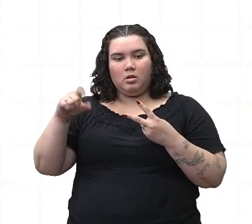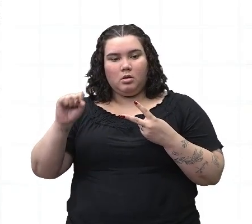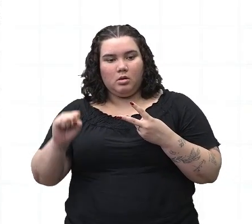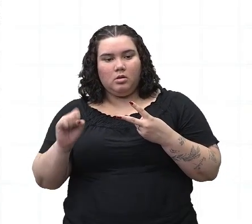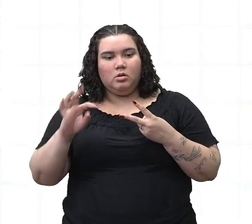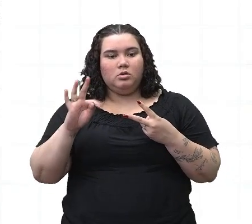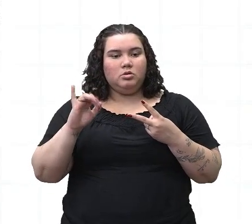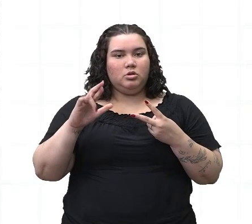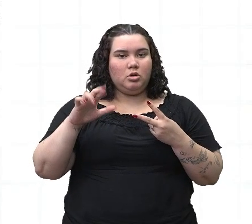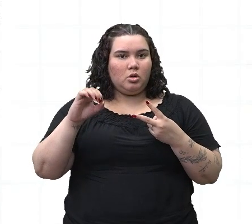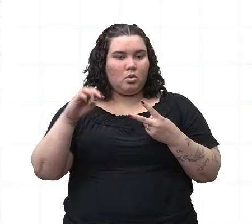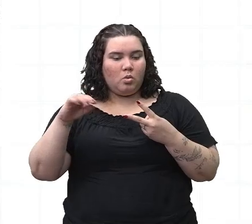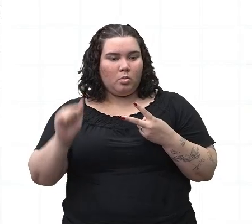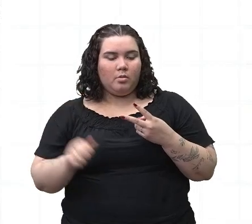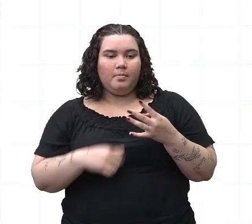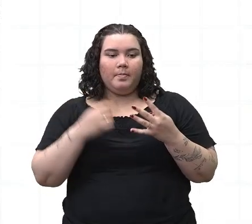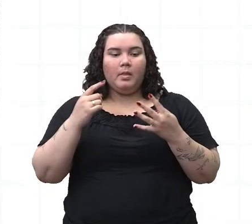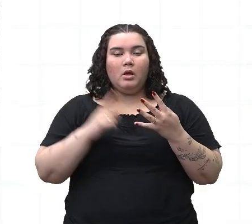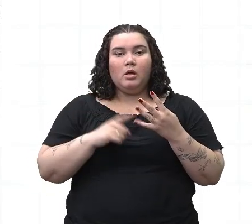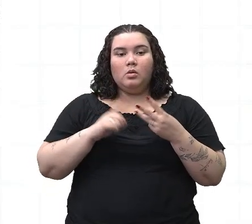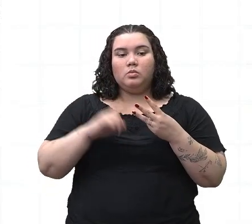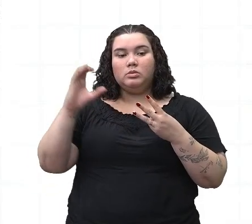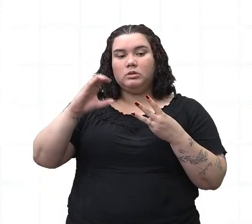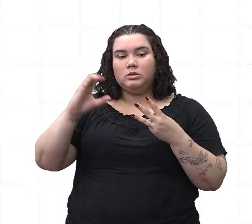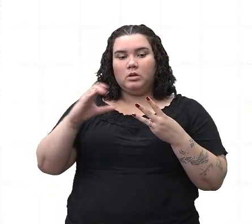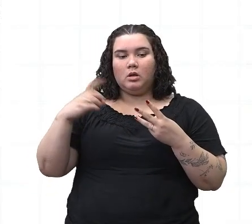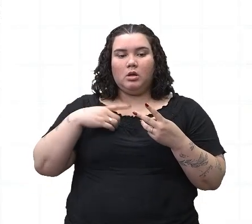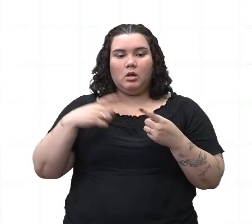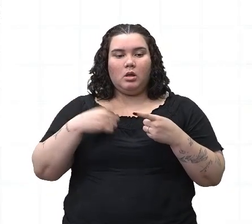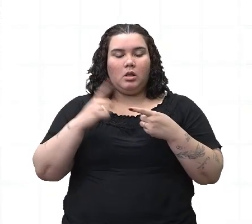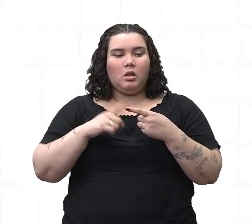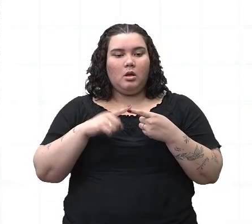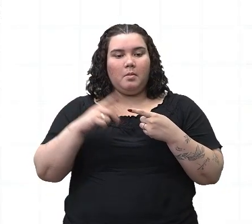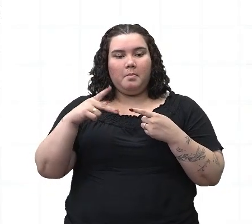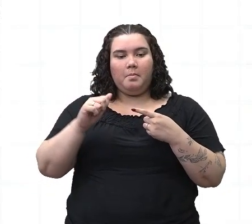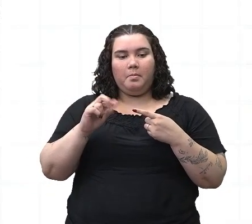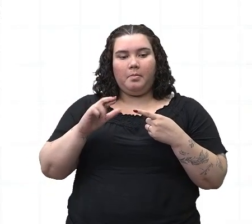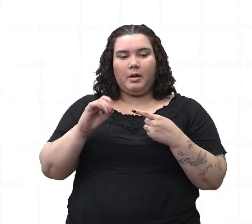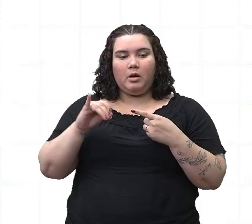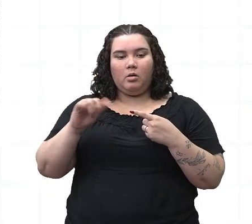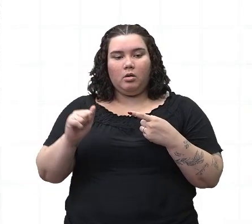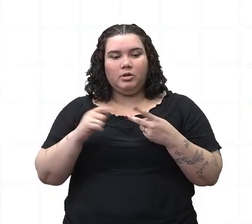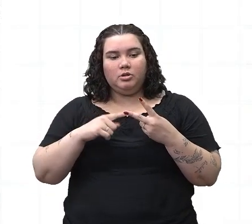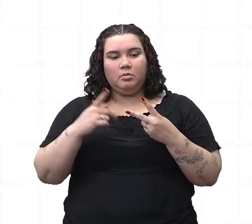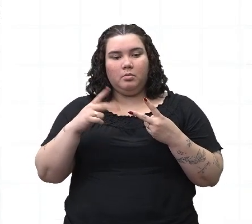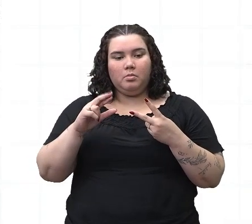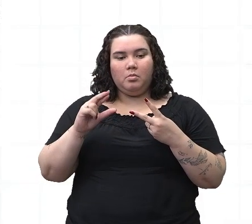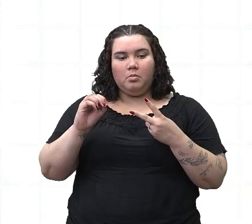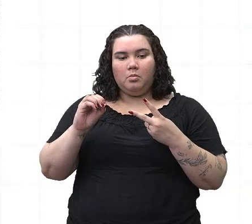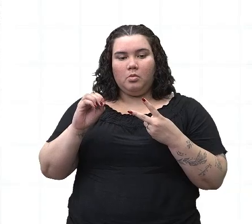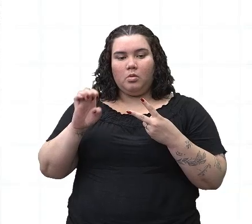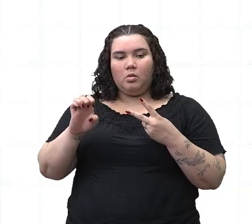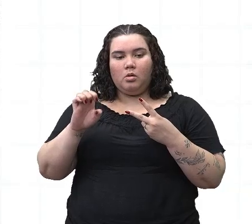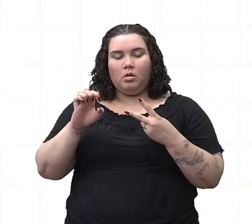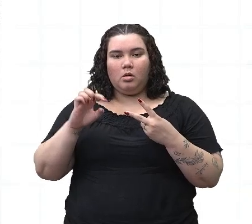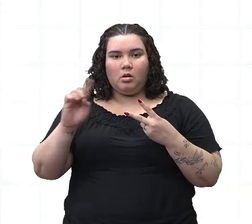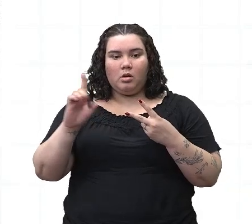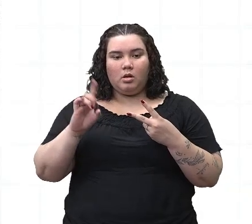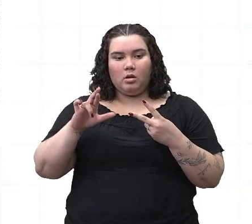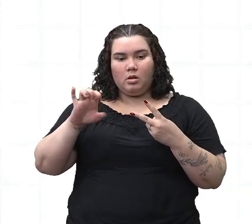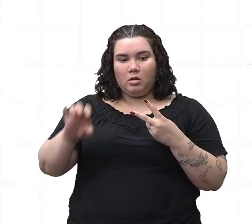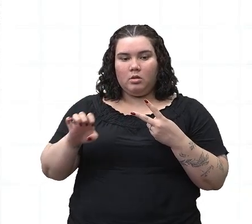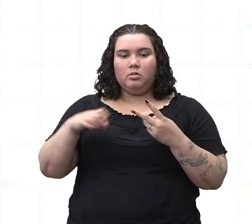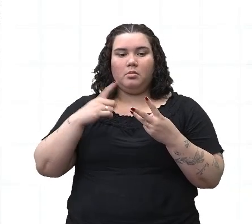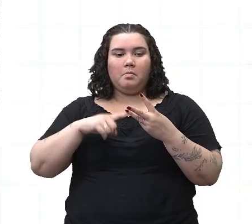que é onde tem a paródia, proedre e tinelli, em bemol. Então, a gente tem uma estrutura de teatro